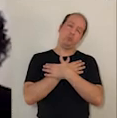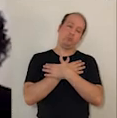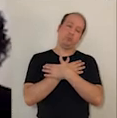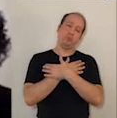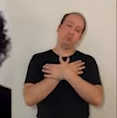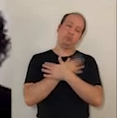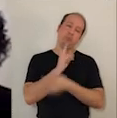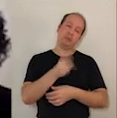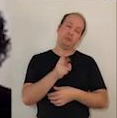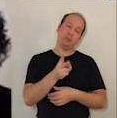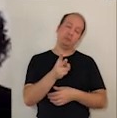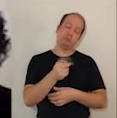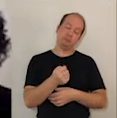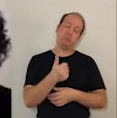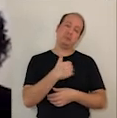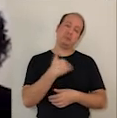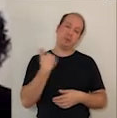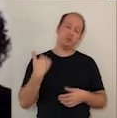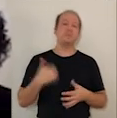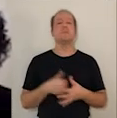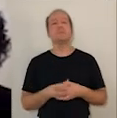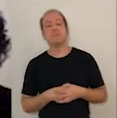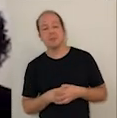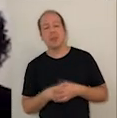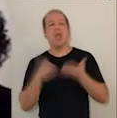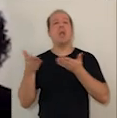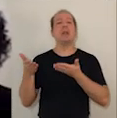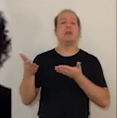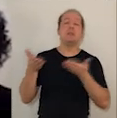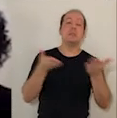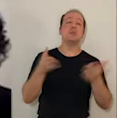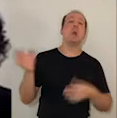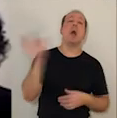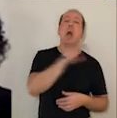fora. Que ele seja trazido imediatamente